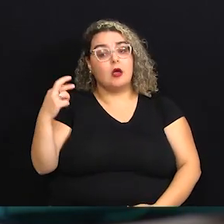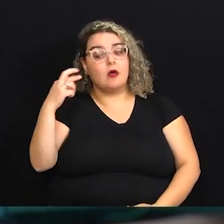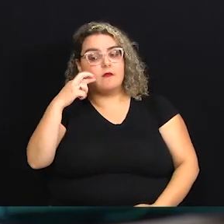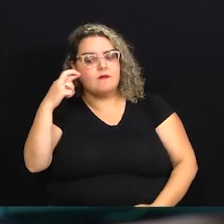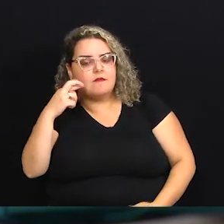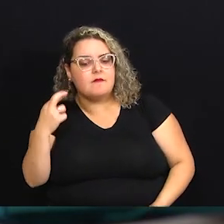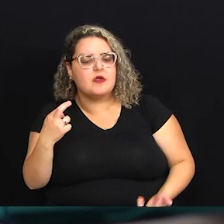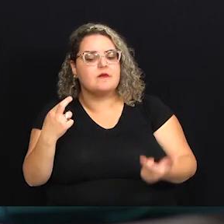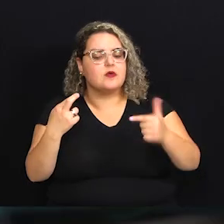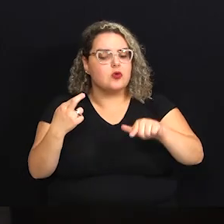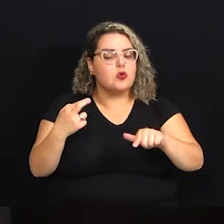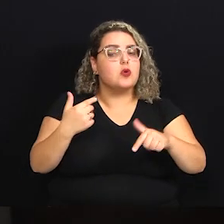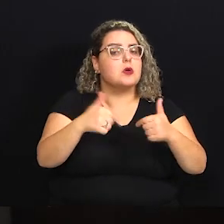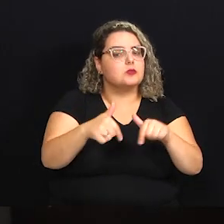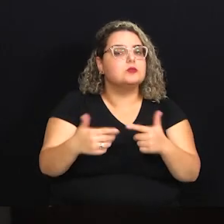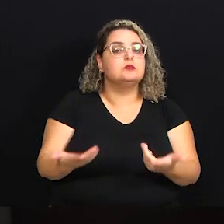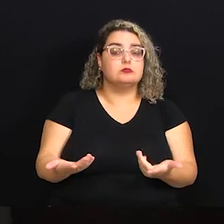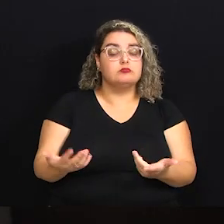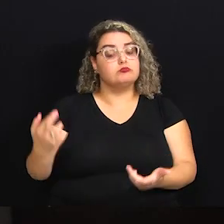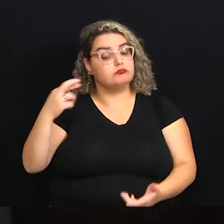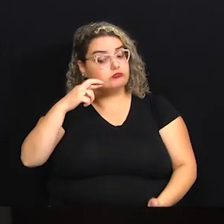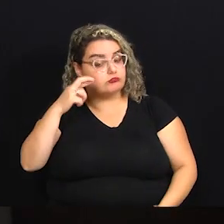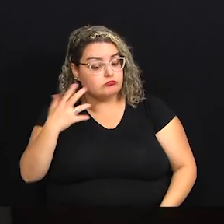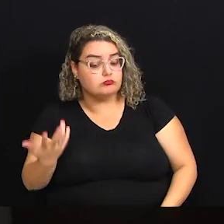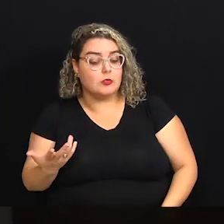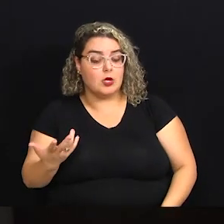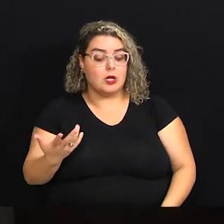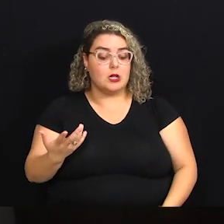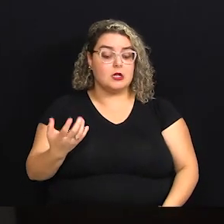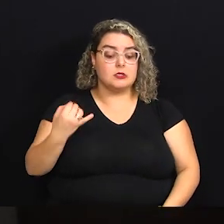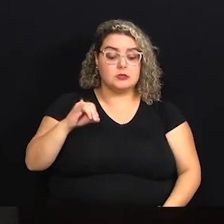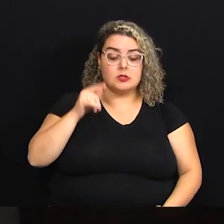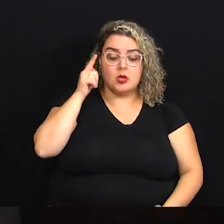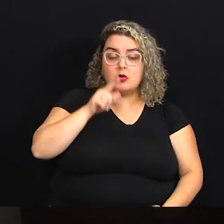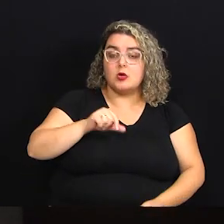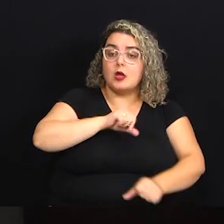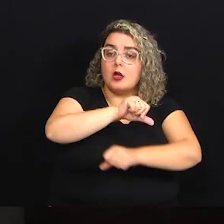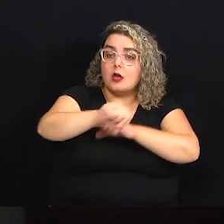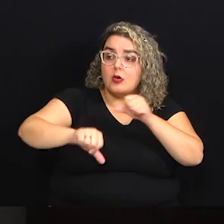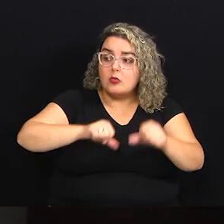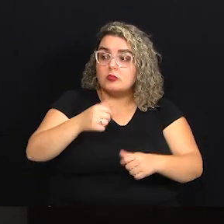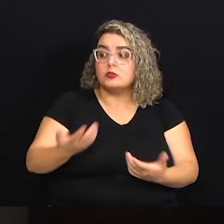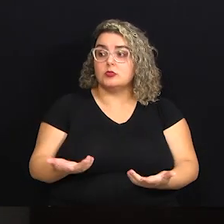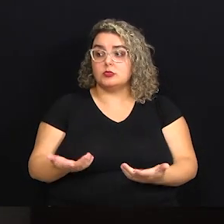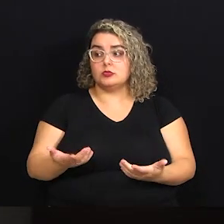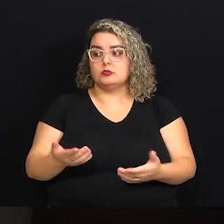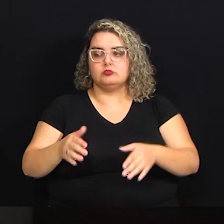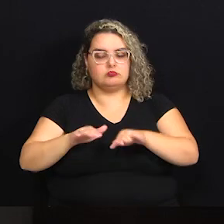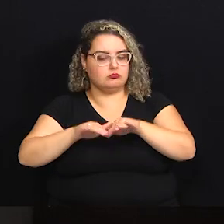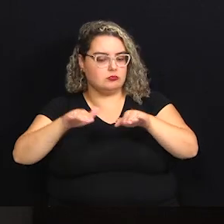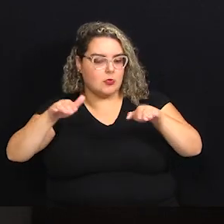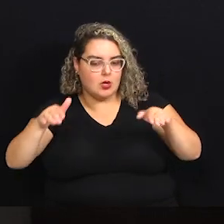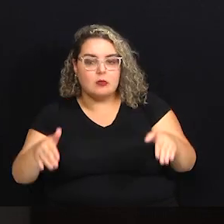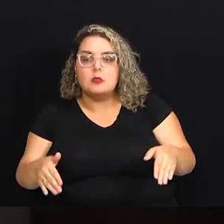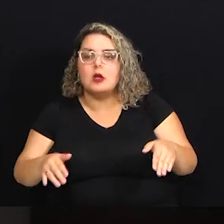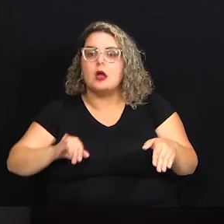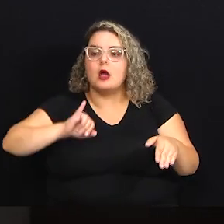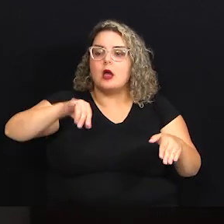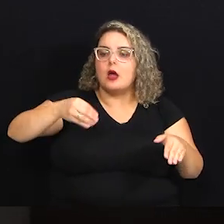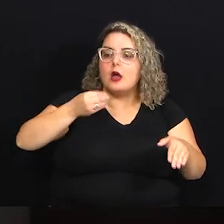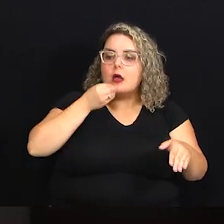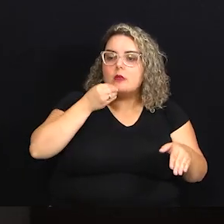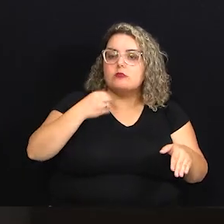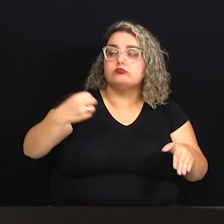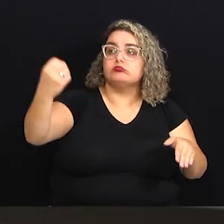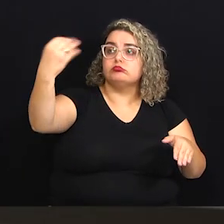a pessoa verifique o seu ambiente de trabalho e verifique se consegue alterar a posição da sua